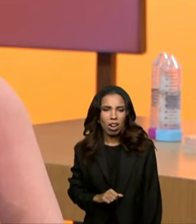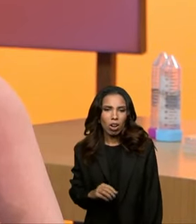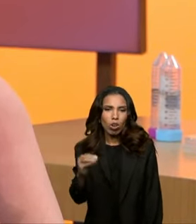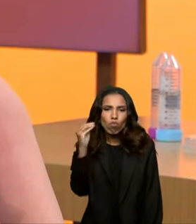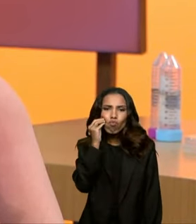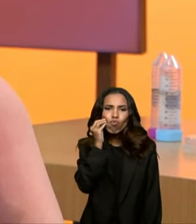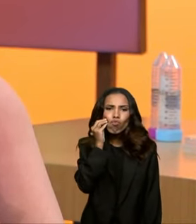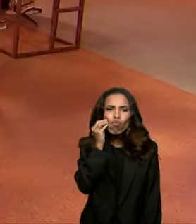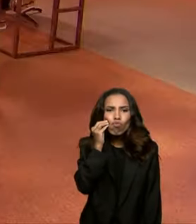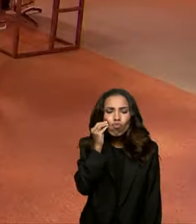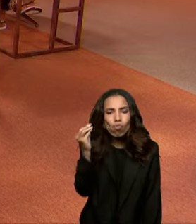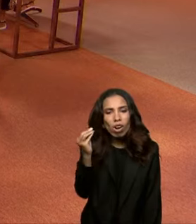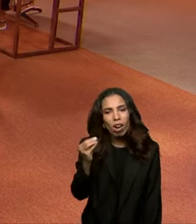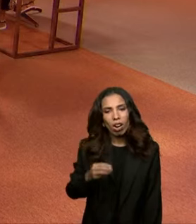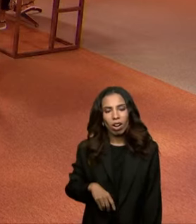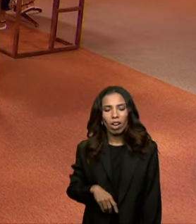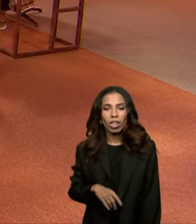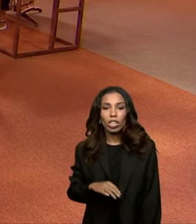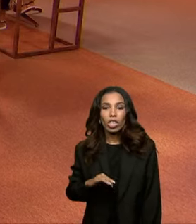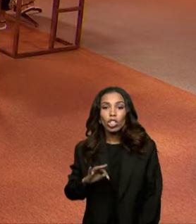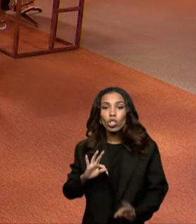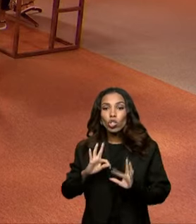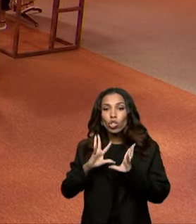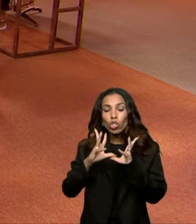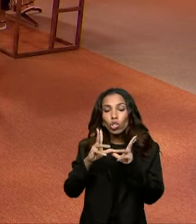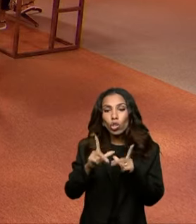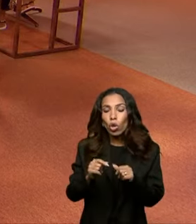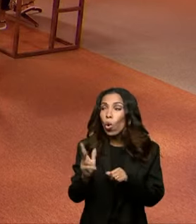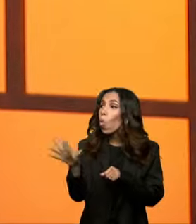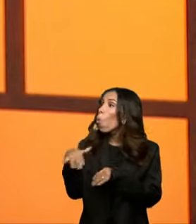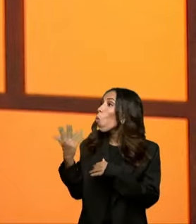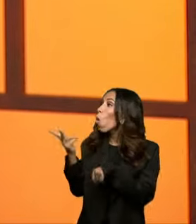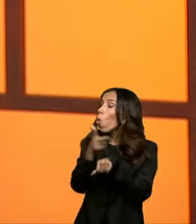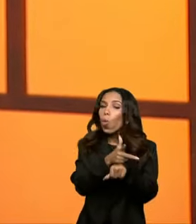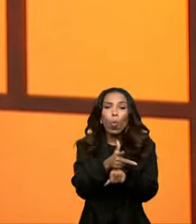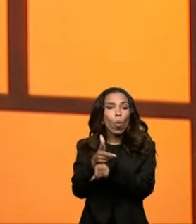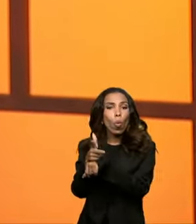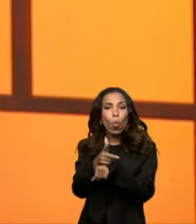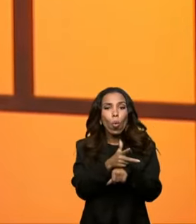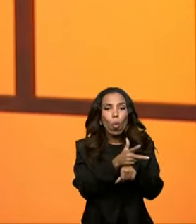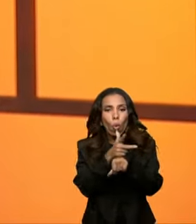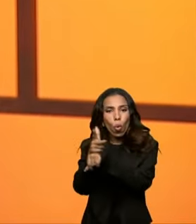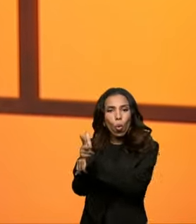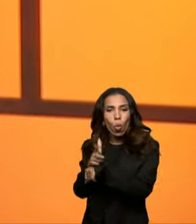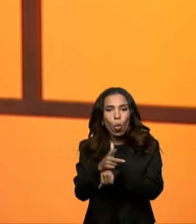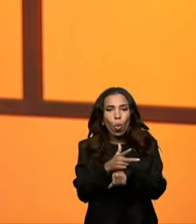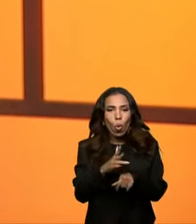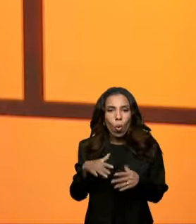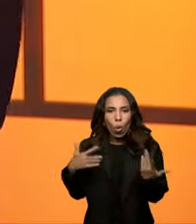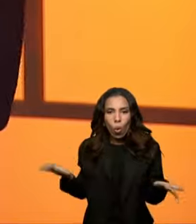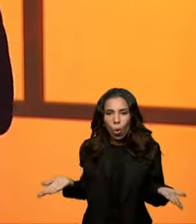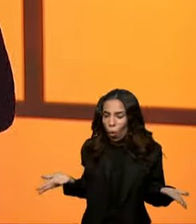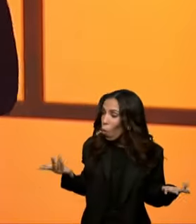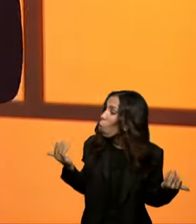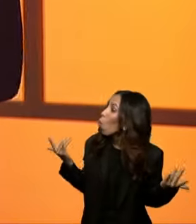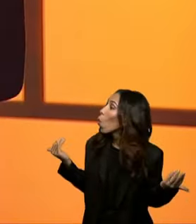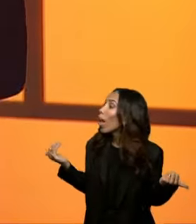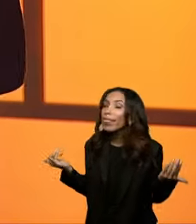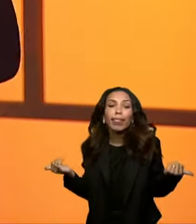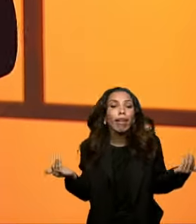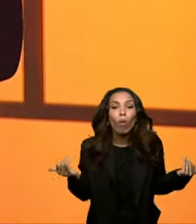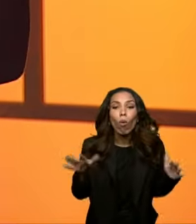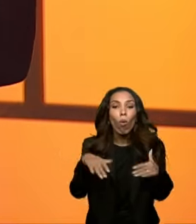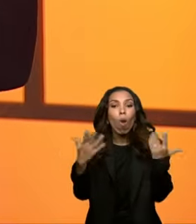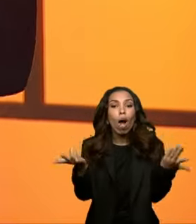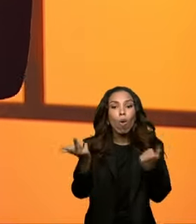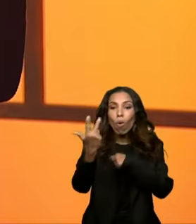minha eu Mary Jane. Meu serviço também. Por favor, dê todo o seu serviço. Qual é a câmera que eu me dirijo, gente? Qual eu é tô a câmera fazendo de Dadá? Meu show cuscuz na mão. Cadê, Brasil? Minha